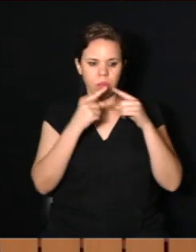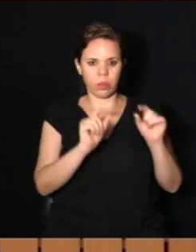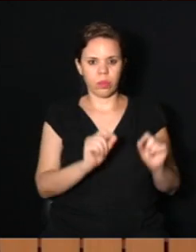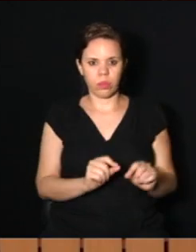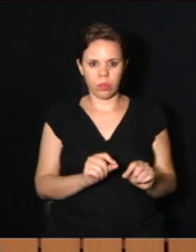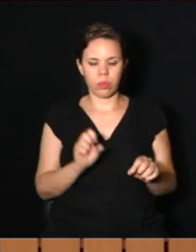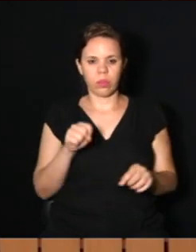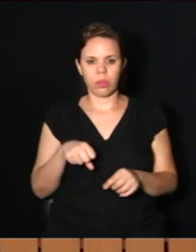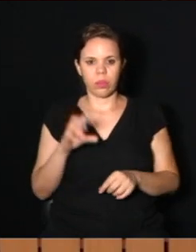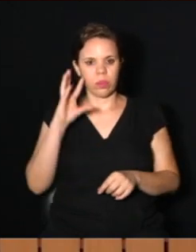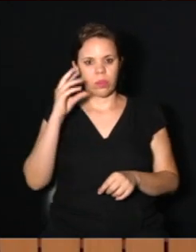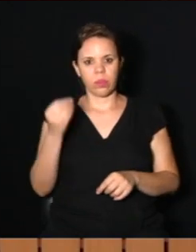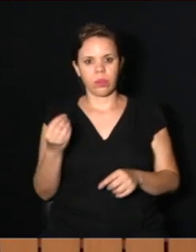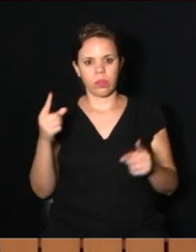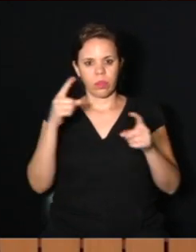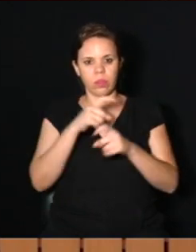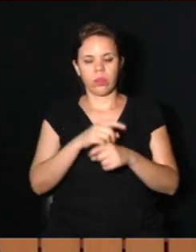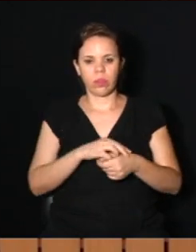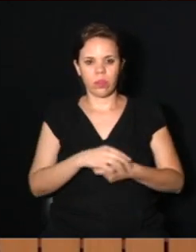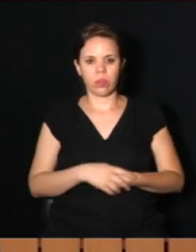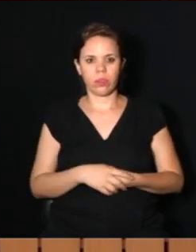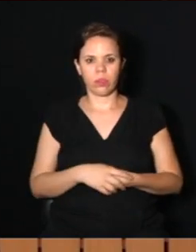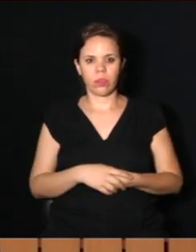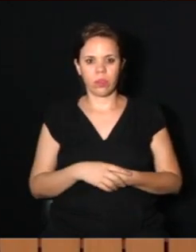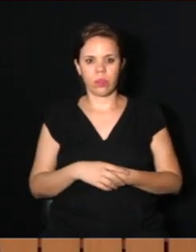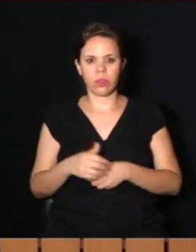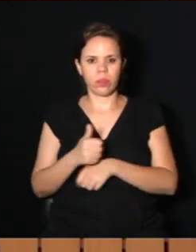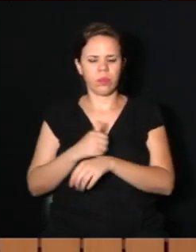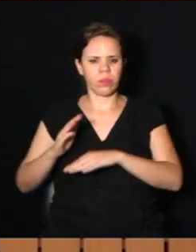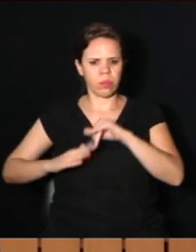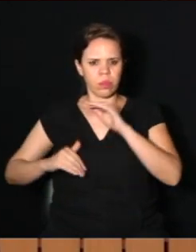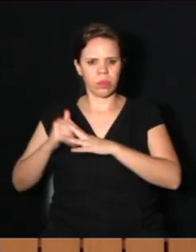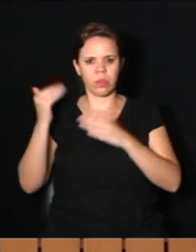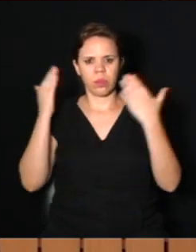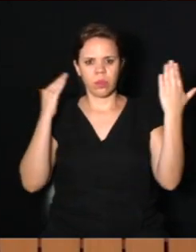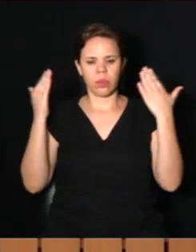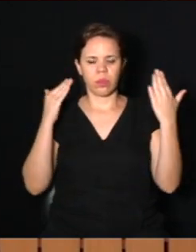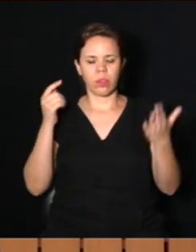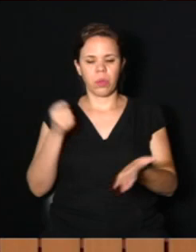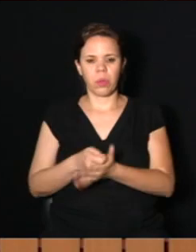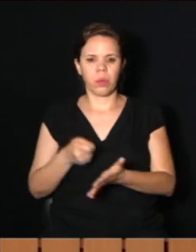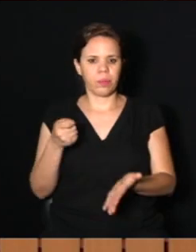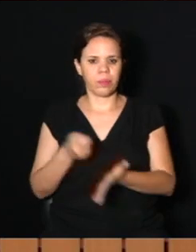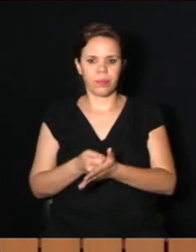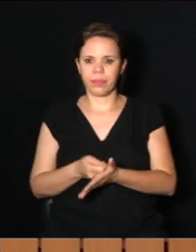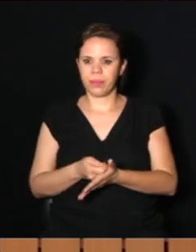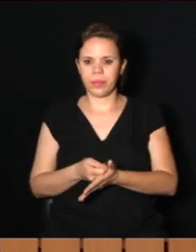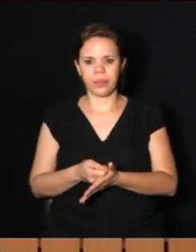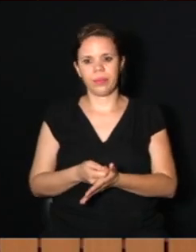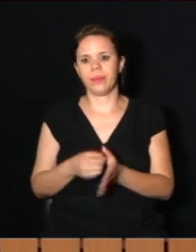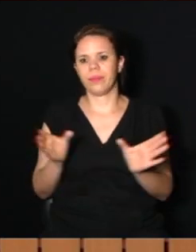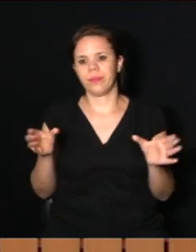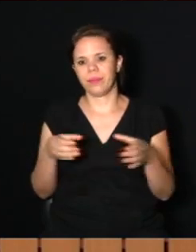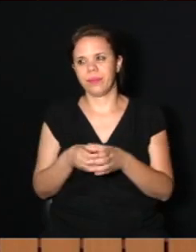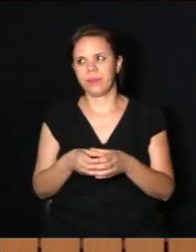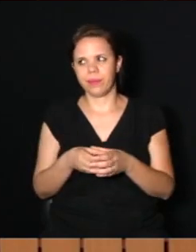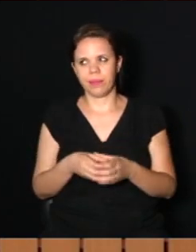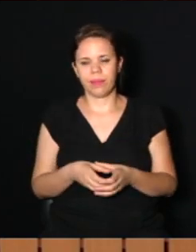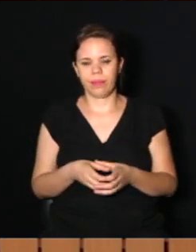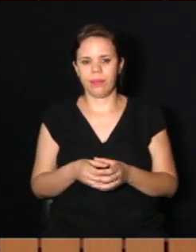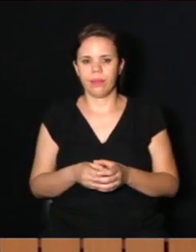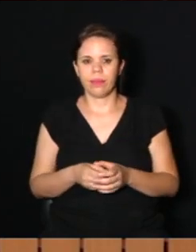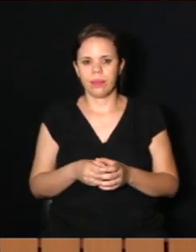mas sim entender a complexidade do que ele está, o profissional da psicologia, ele obrigatoriamente tem que compor as equipes multiprofissionais que estão